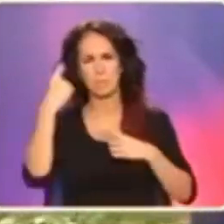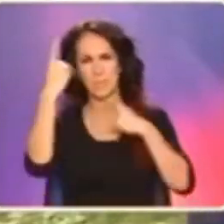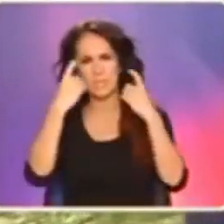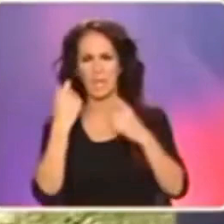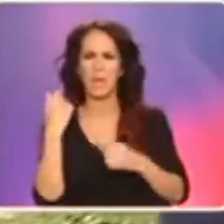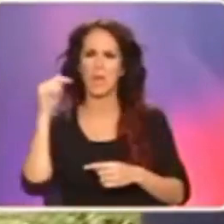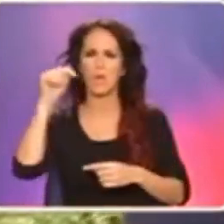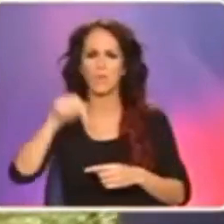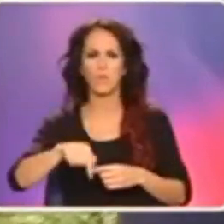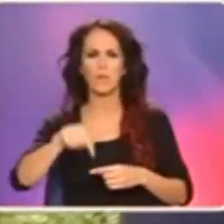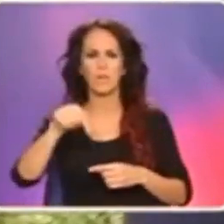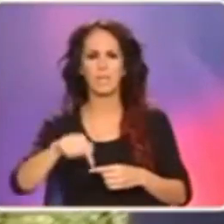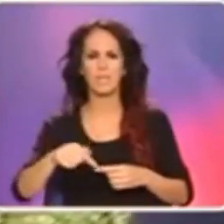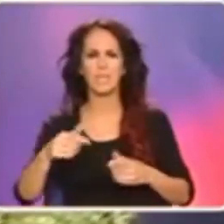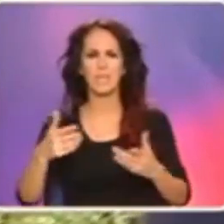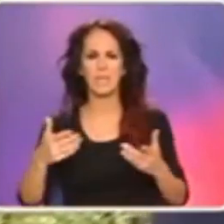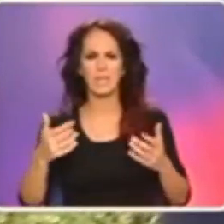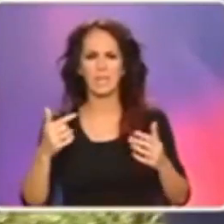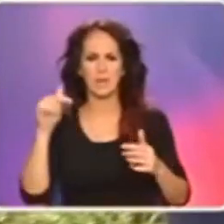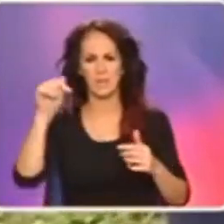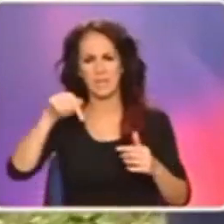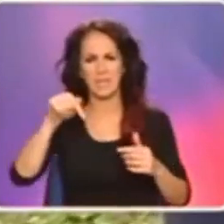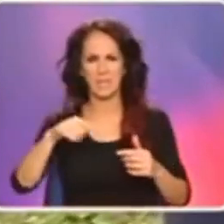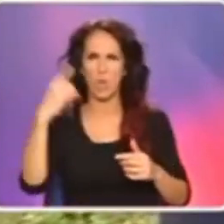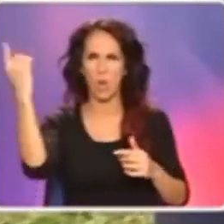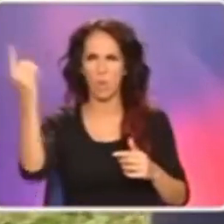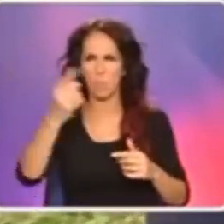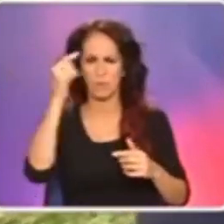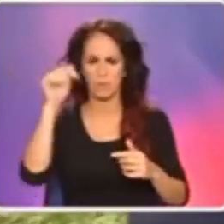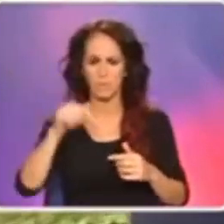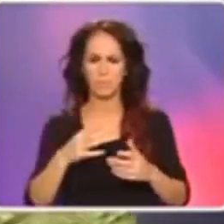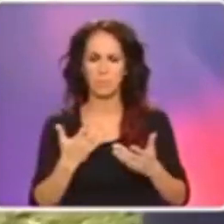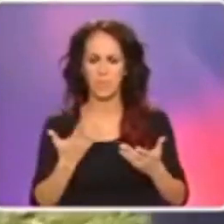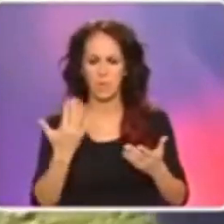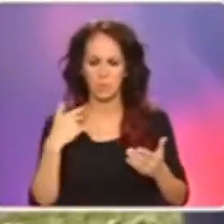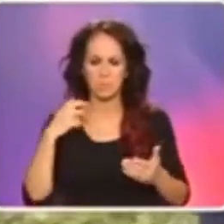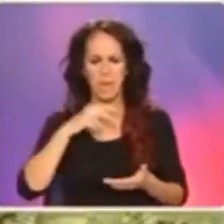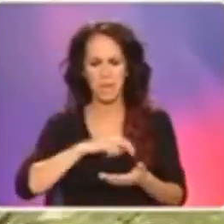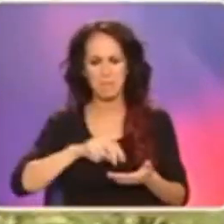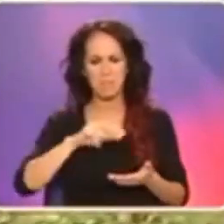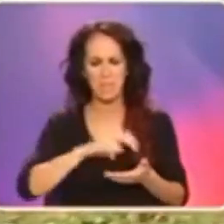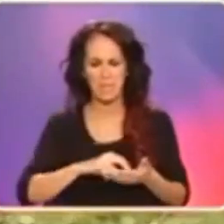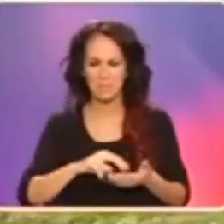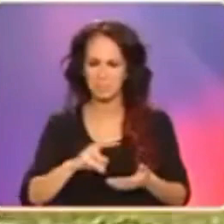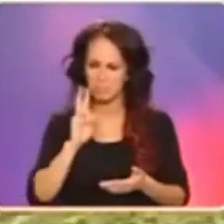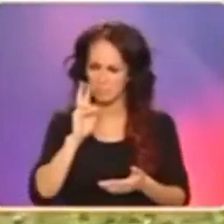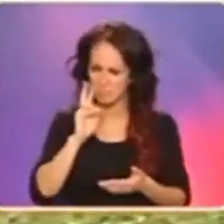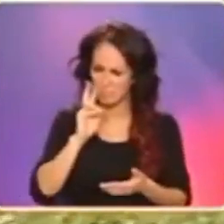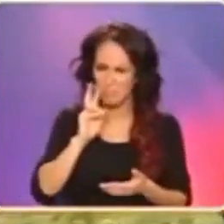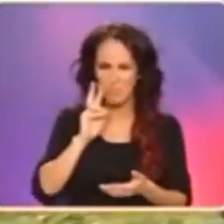moinho pesar-me. Quando vim por caminho abaixo, olhei para o lado da levada e vi